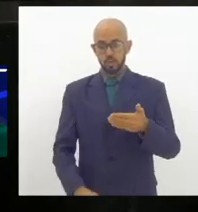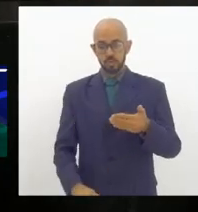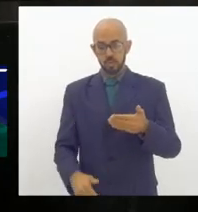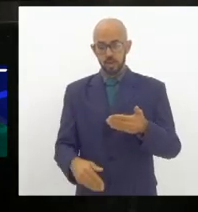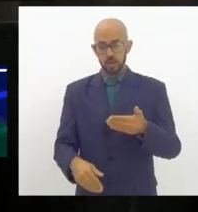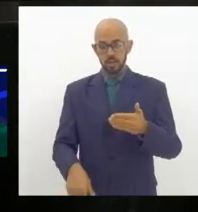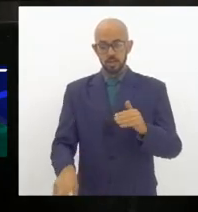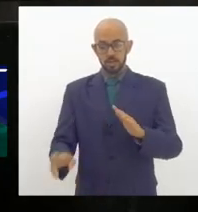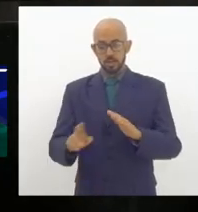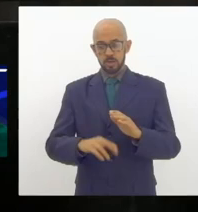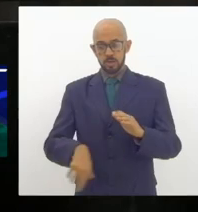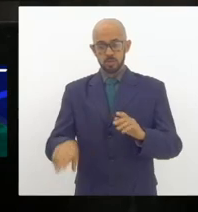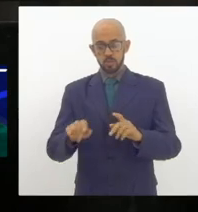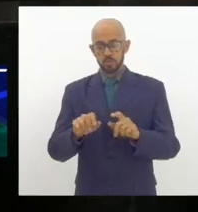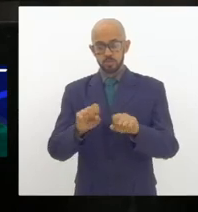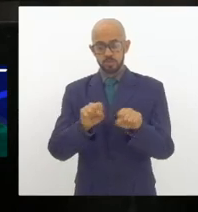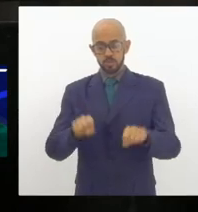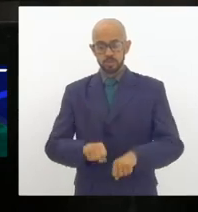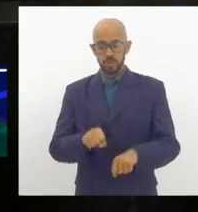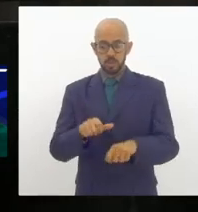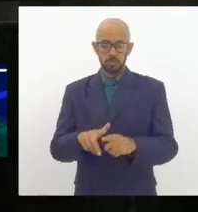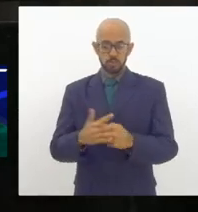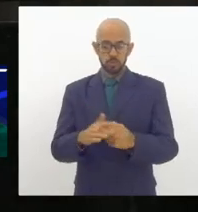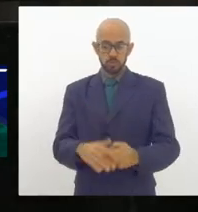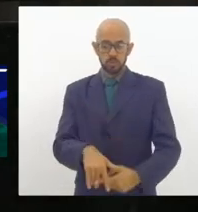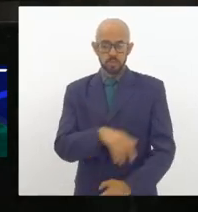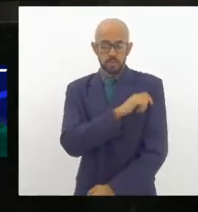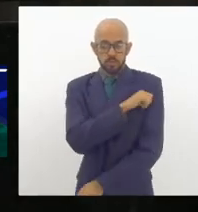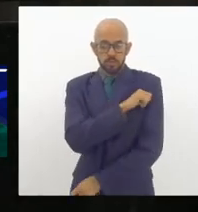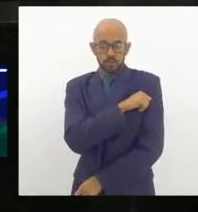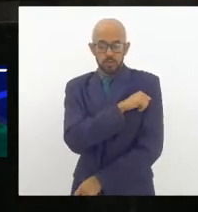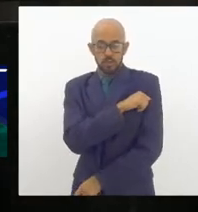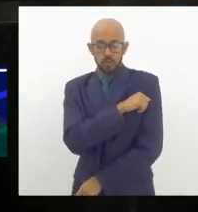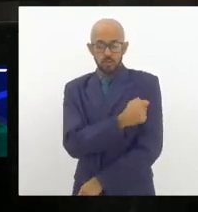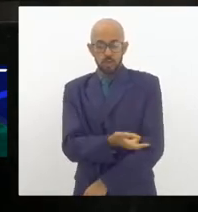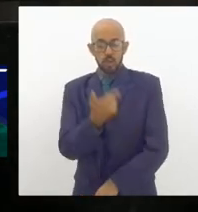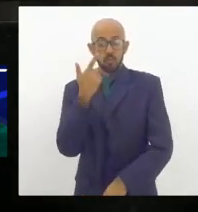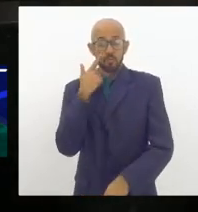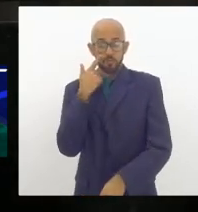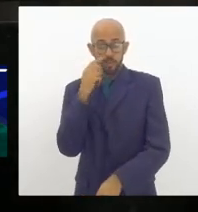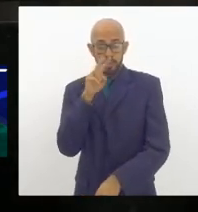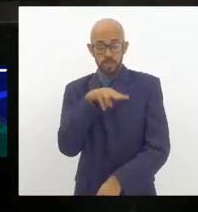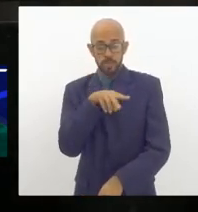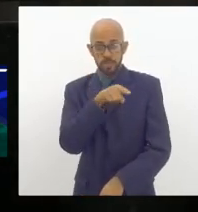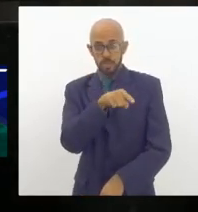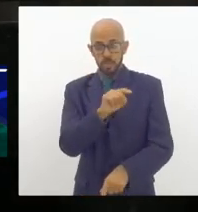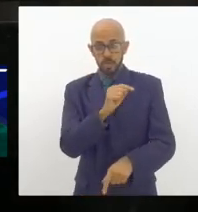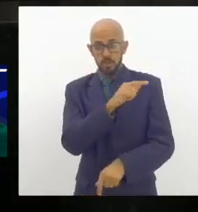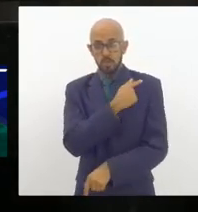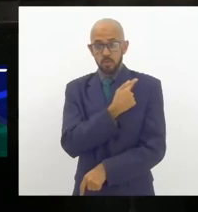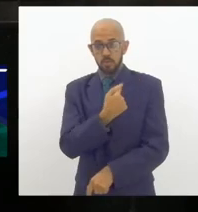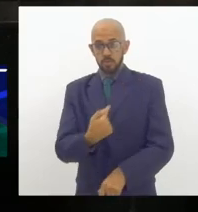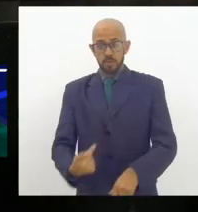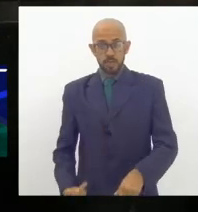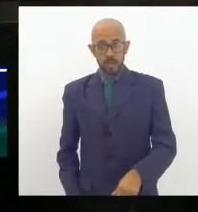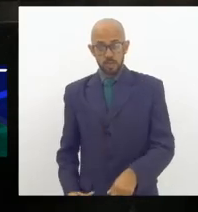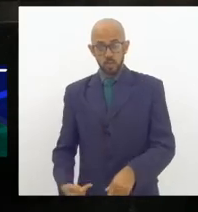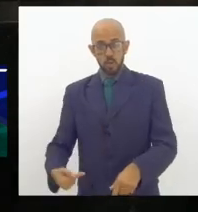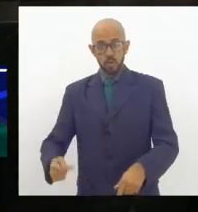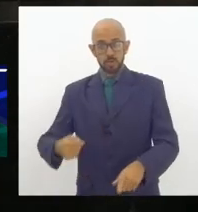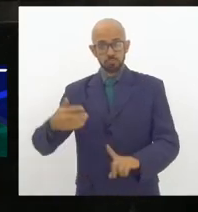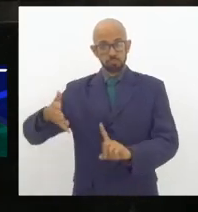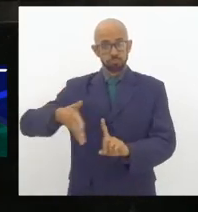e o regime de recuperação fiscal e vi assistir o governador vir a